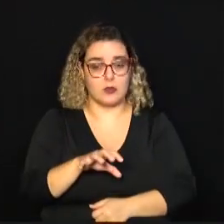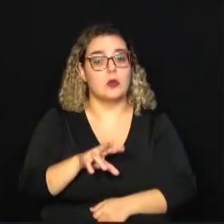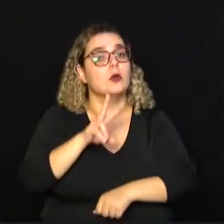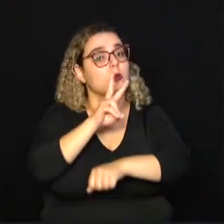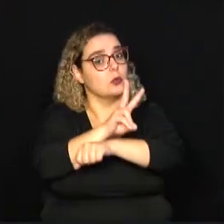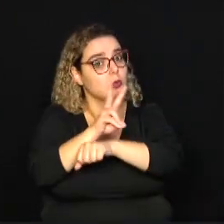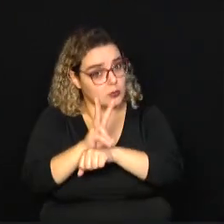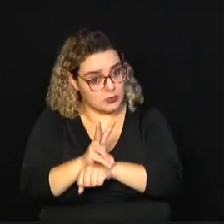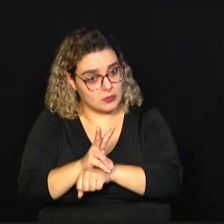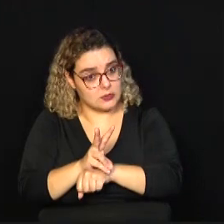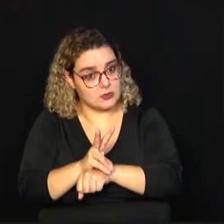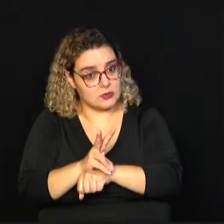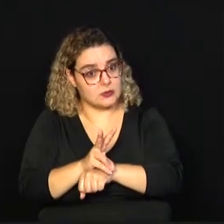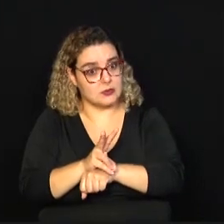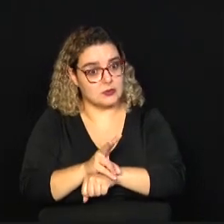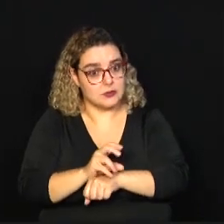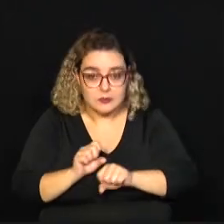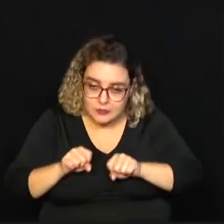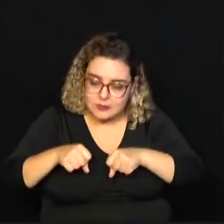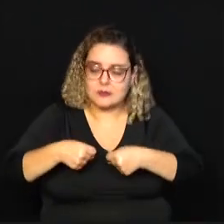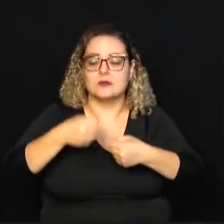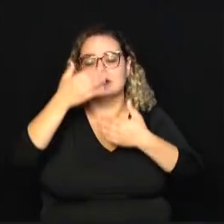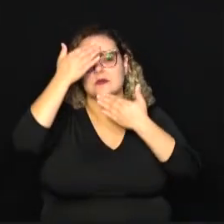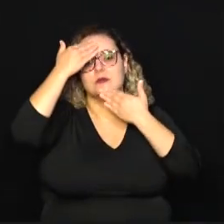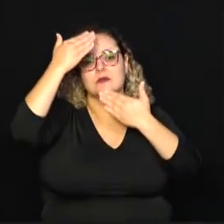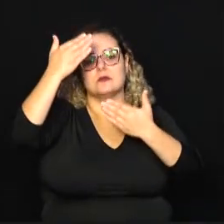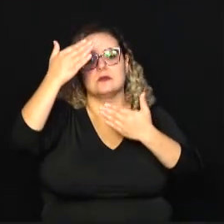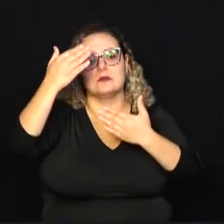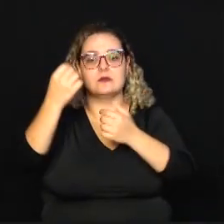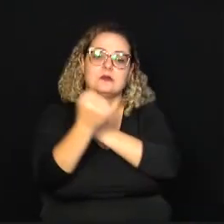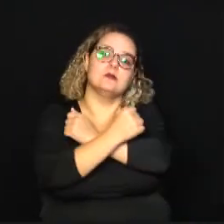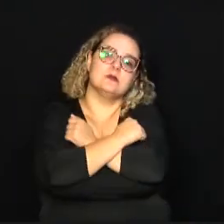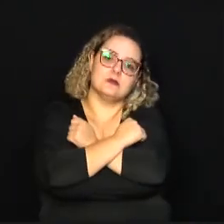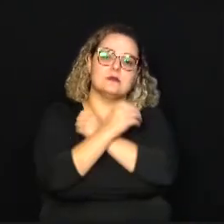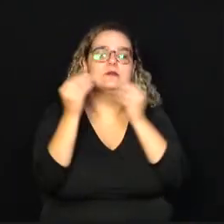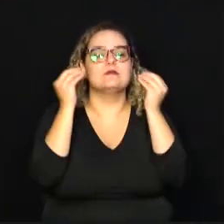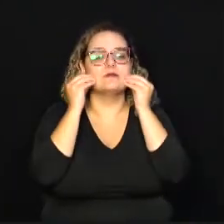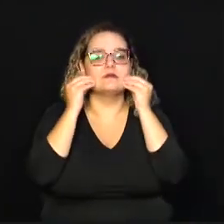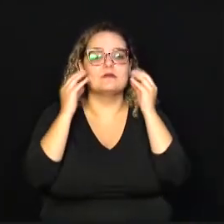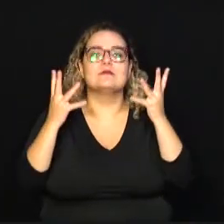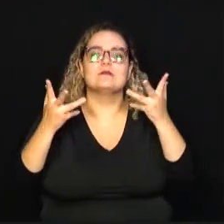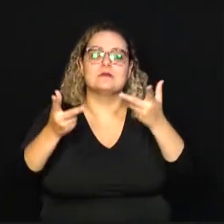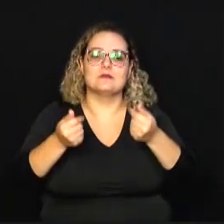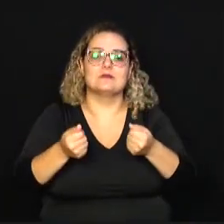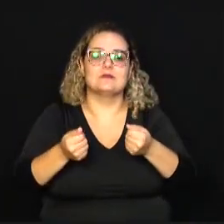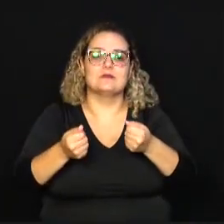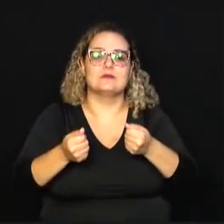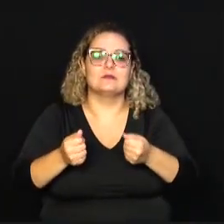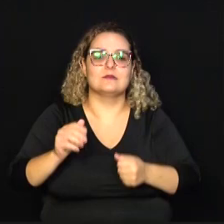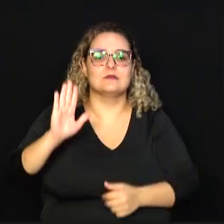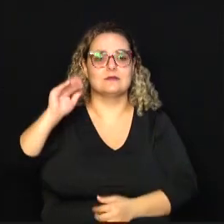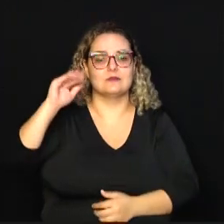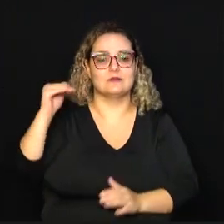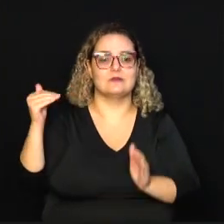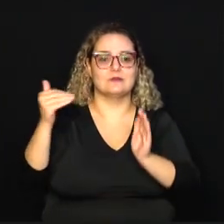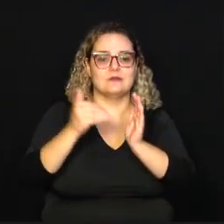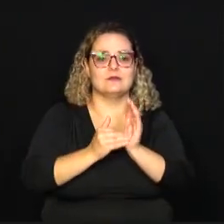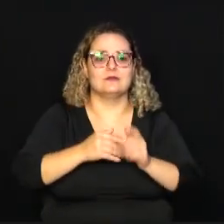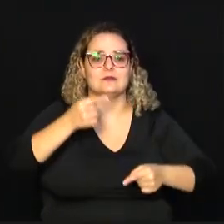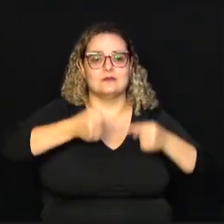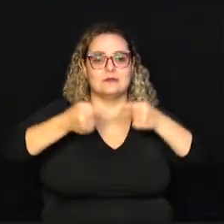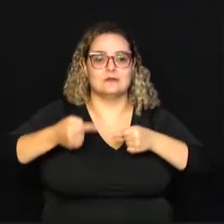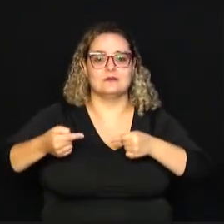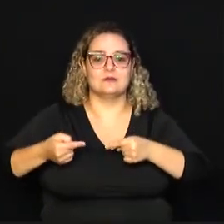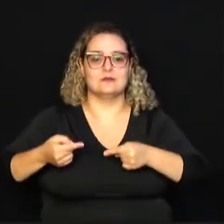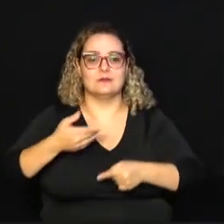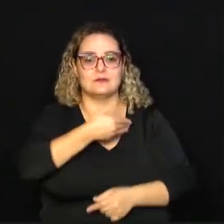cuidem-se e vamos à luta aí. Obrigada, um abraço, um beijo a todas e todos e até o próximo debate público